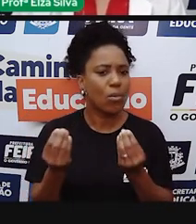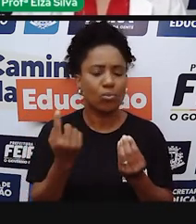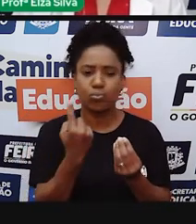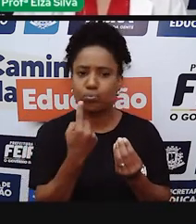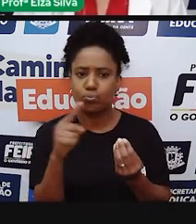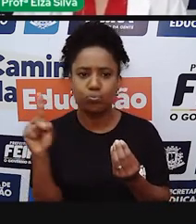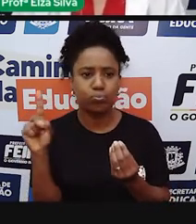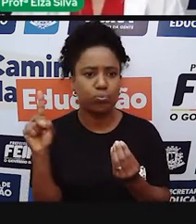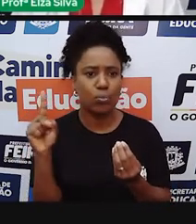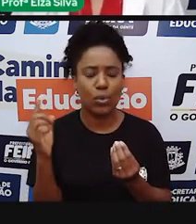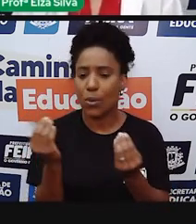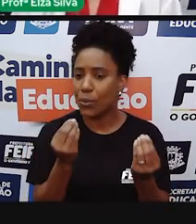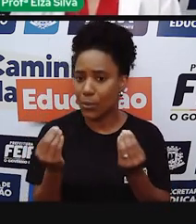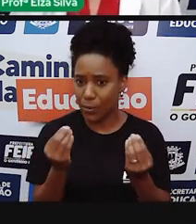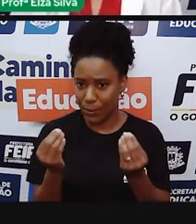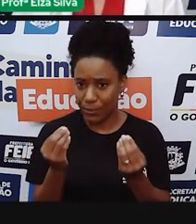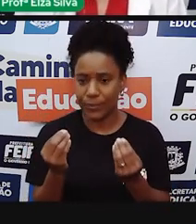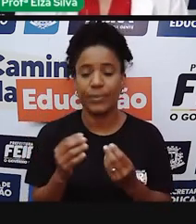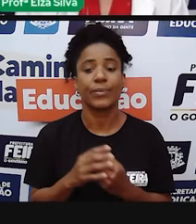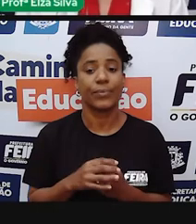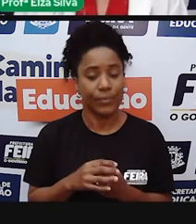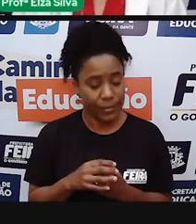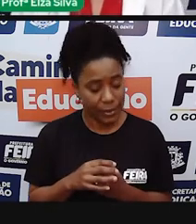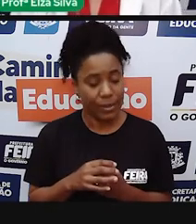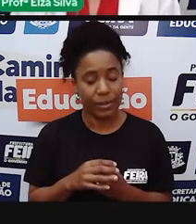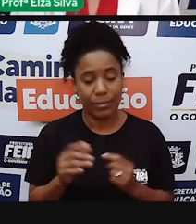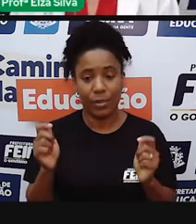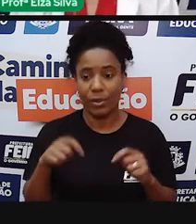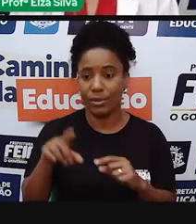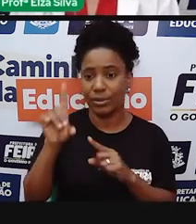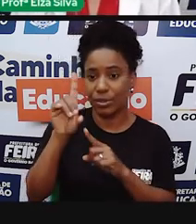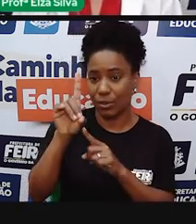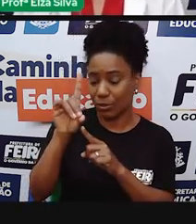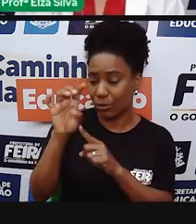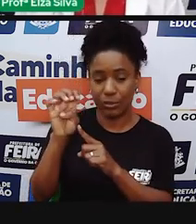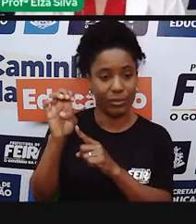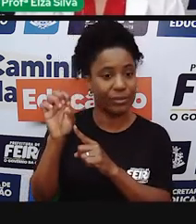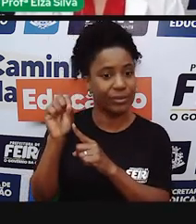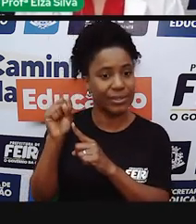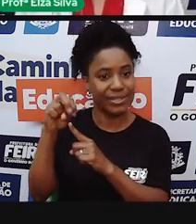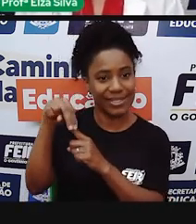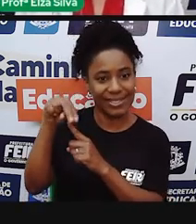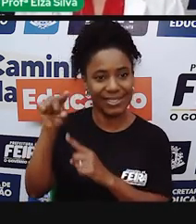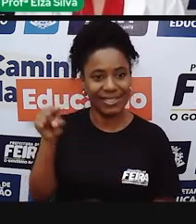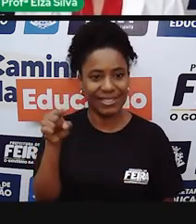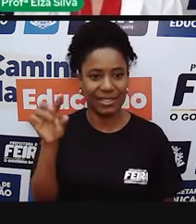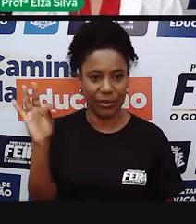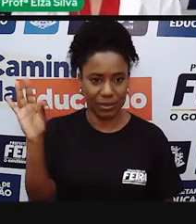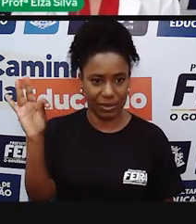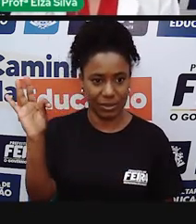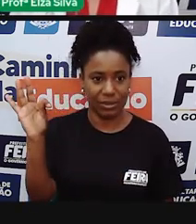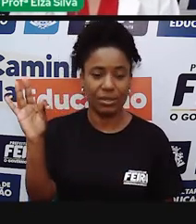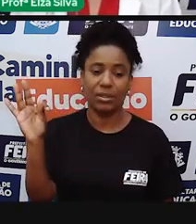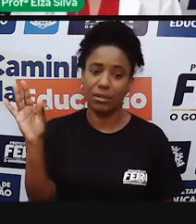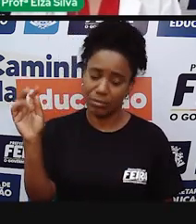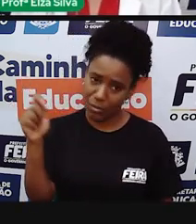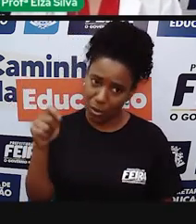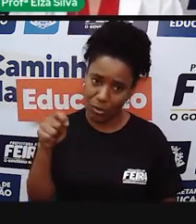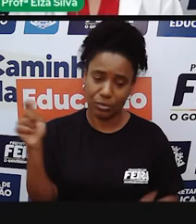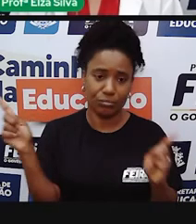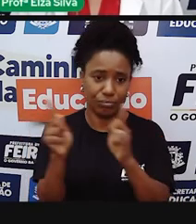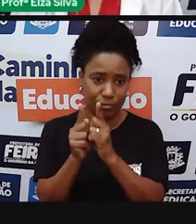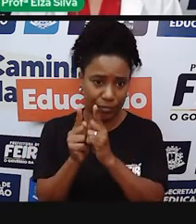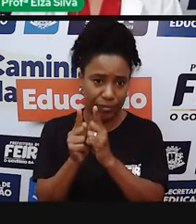caso, eu vou utilizar o auxiliar does, mas not. Does not. Ou então a sua forma